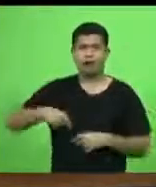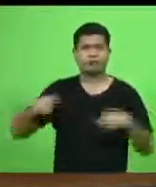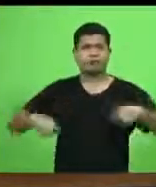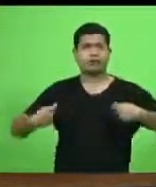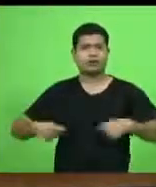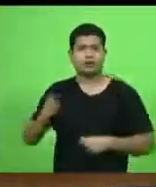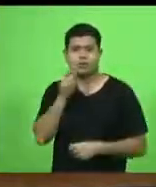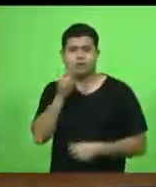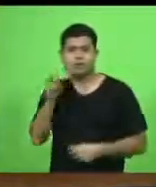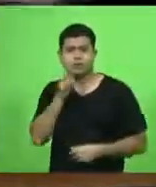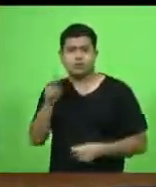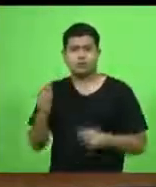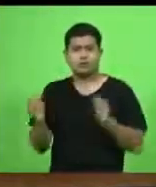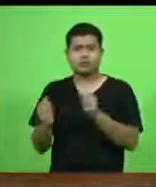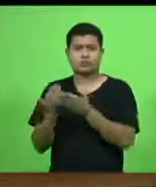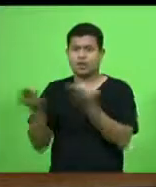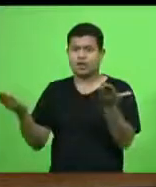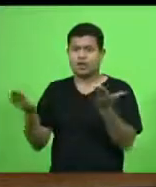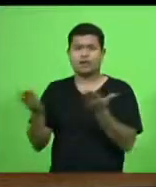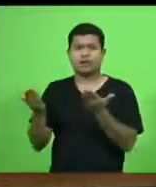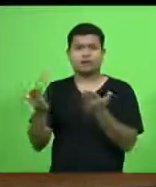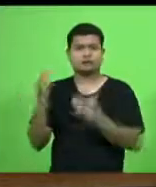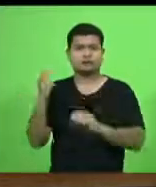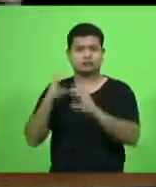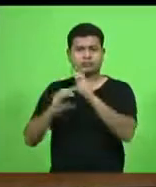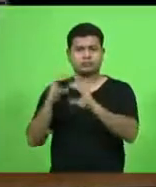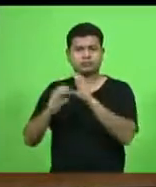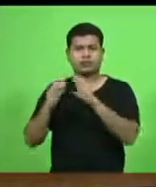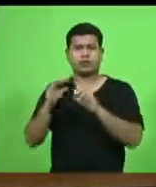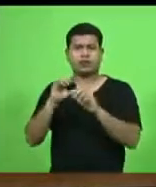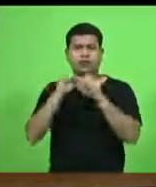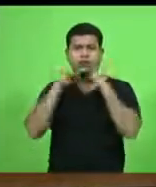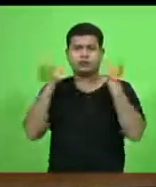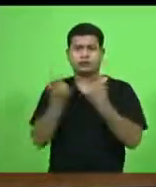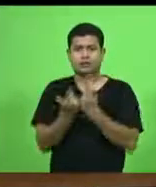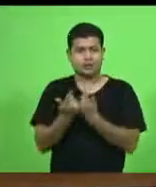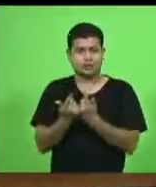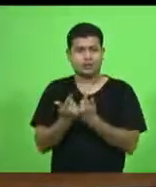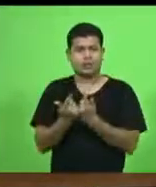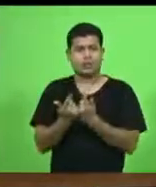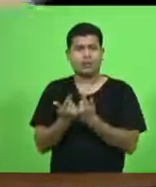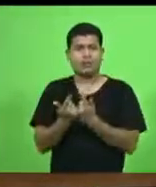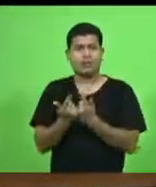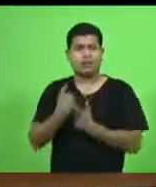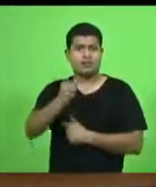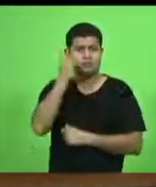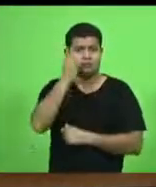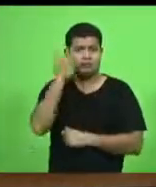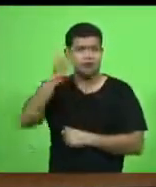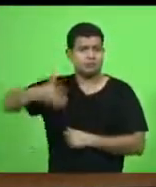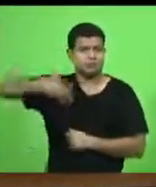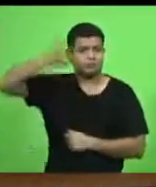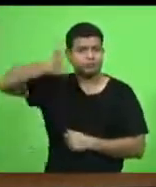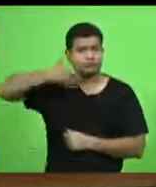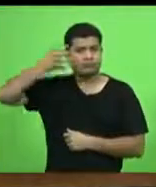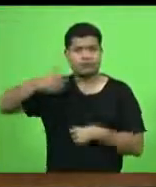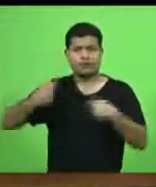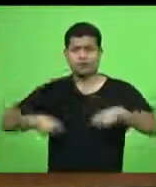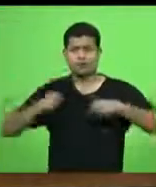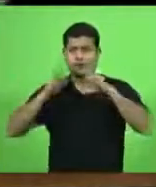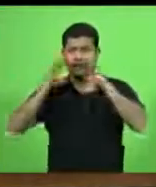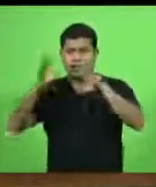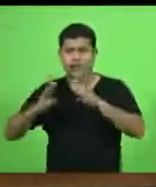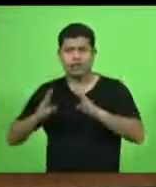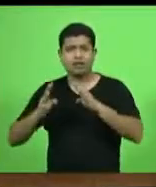pela Assembleia Legislativa, pela comunicação da Assembleia. Deputado, quando faz manifestação aqui, tem que ser chamado a atenção, tem que